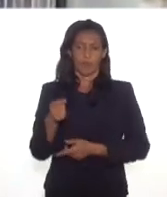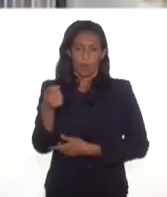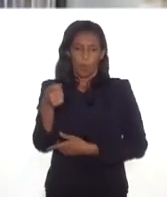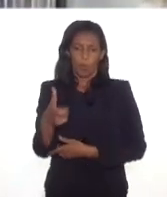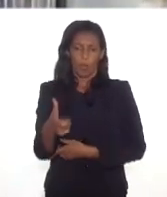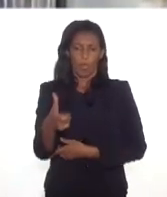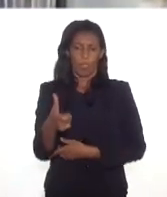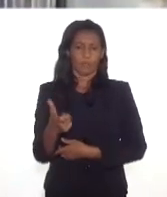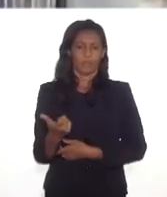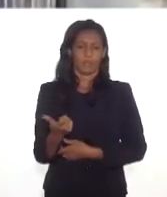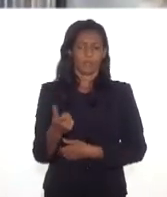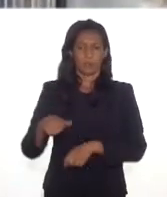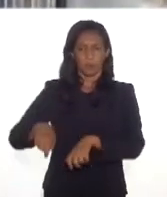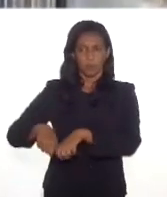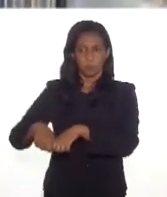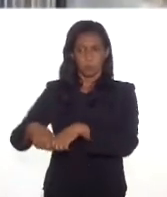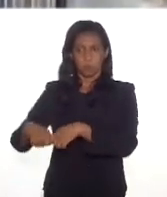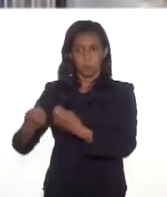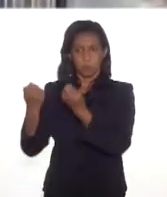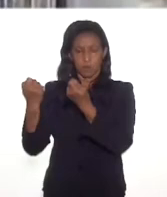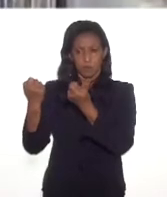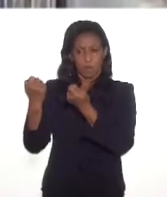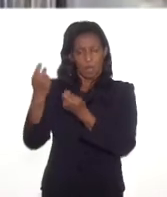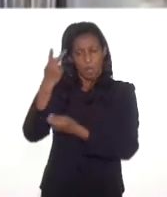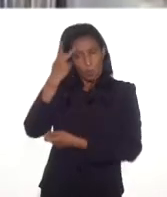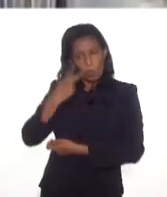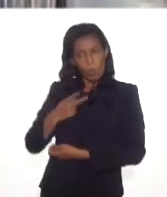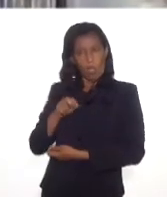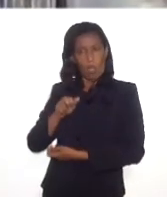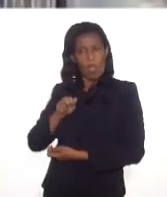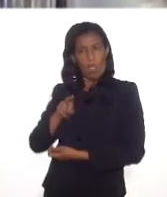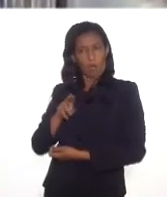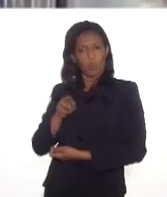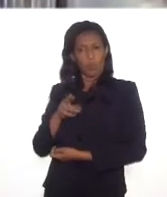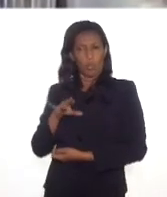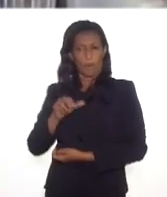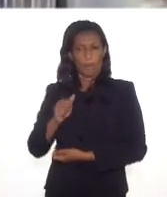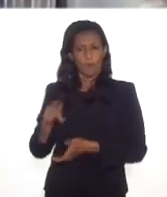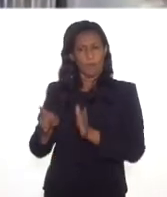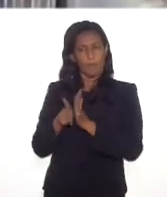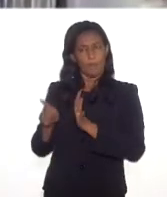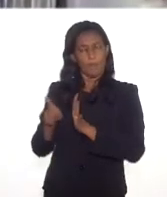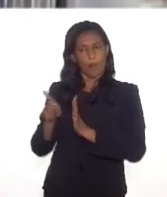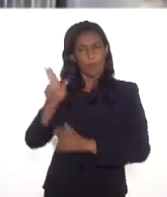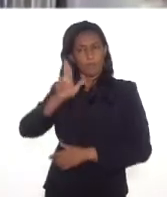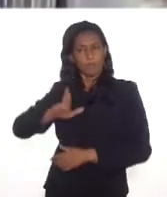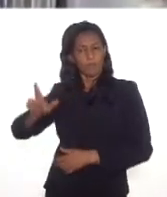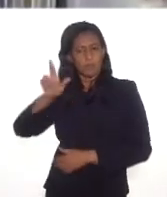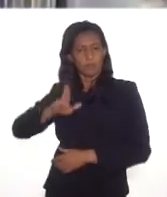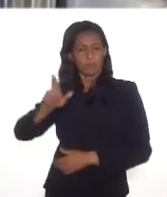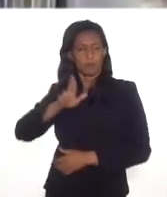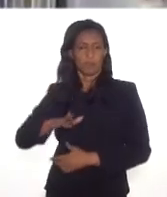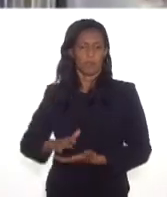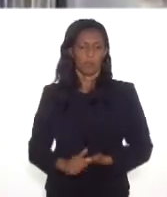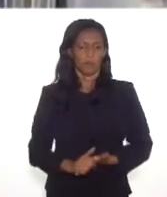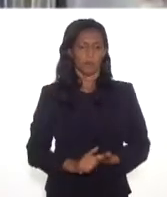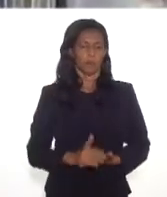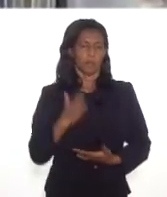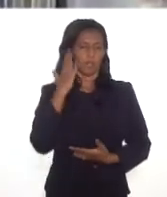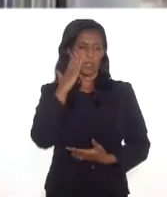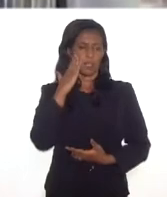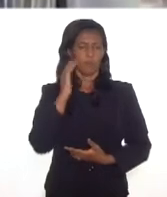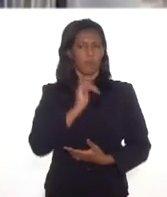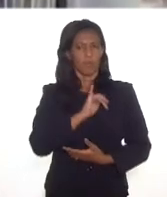que destruindo uma autonomia universitária das instituições universitárias. Nós sabemos que isso